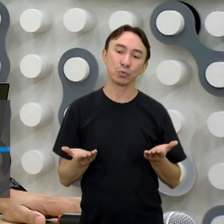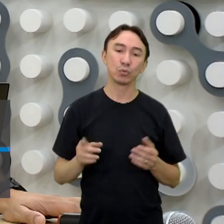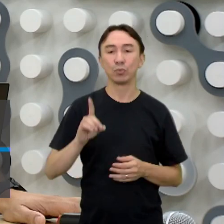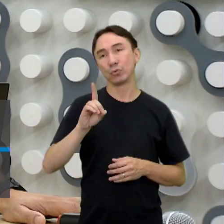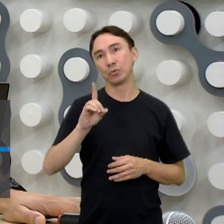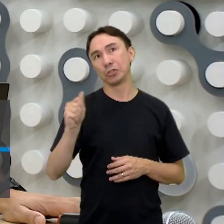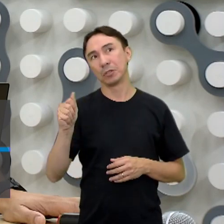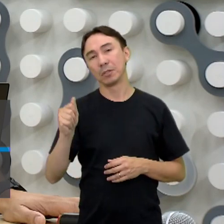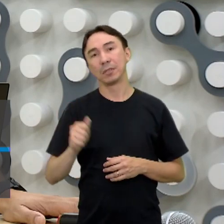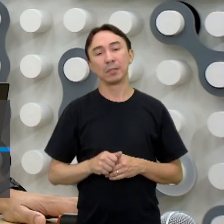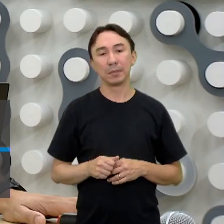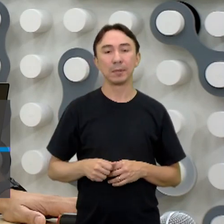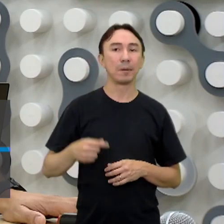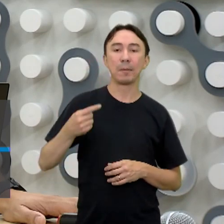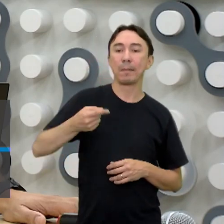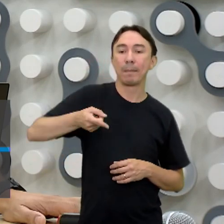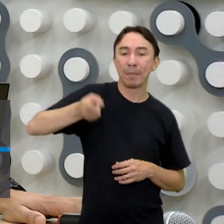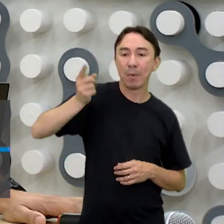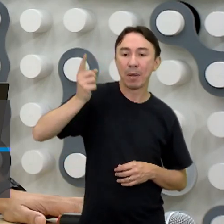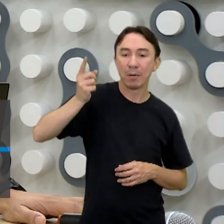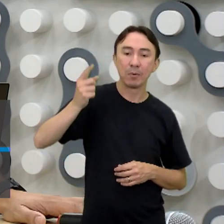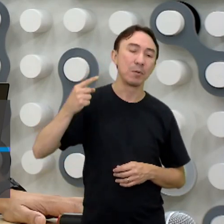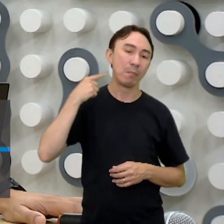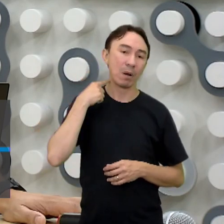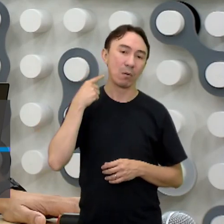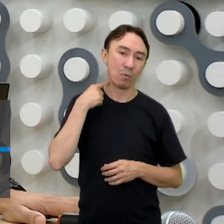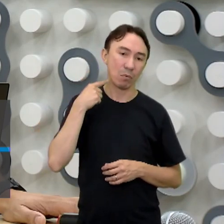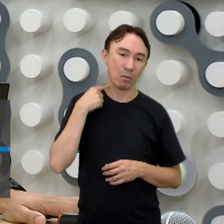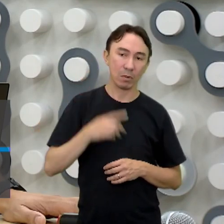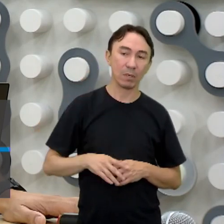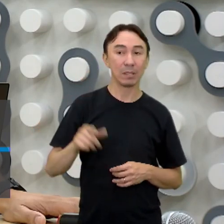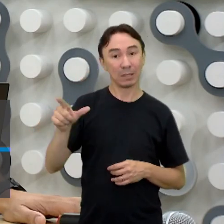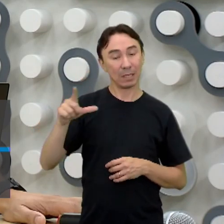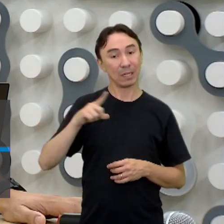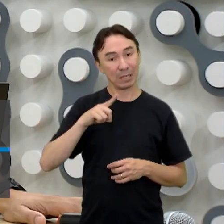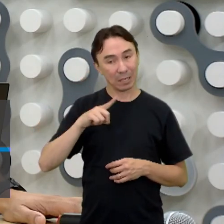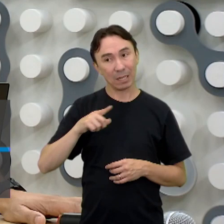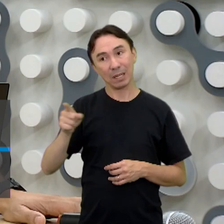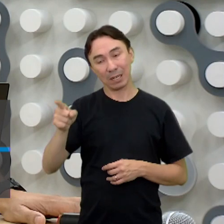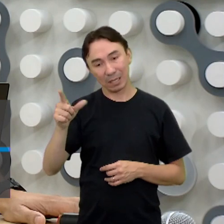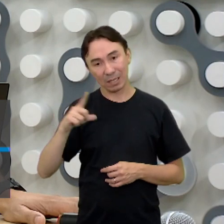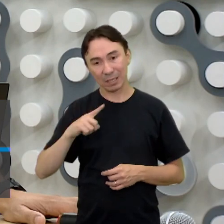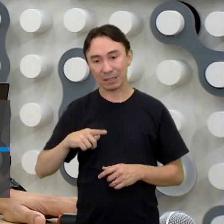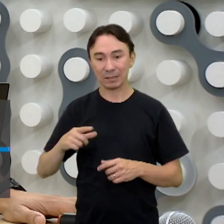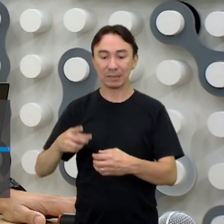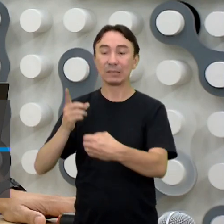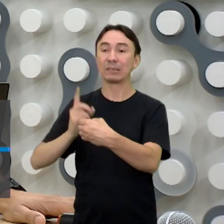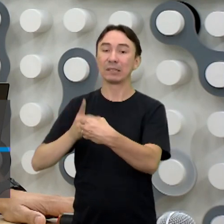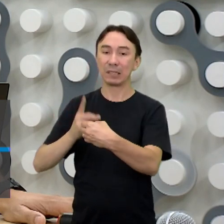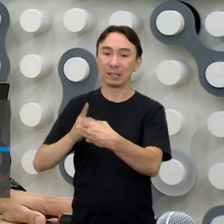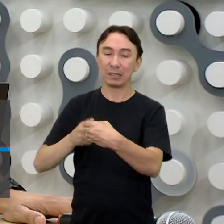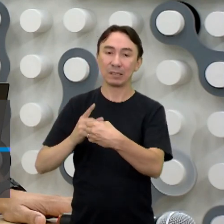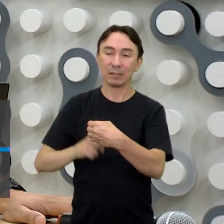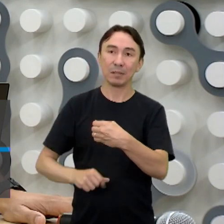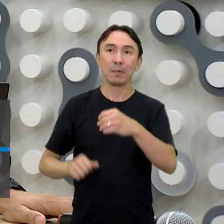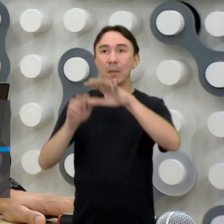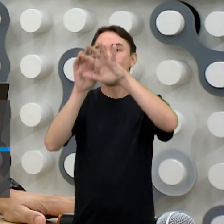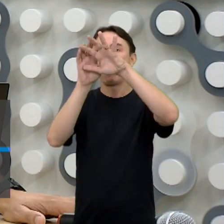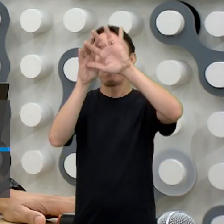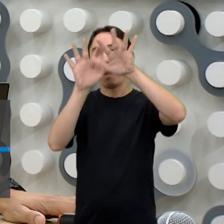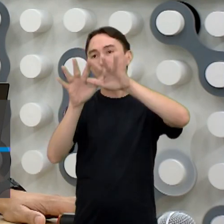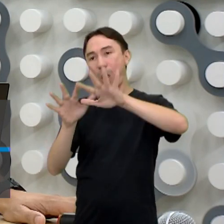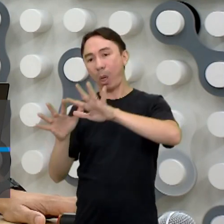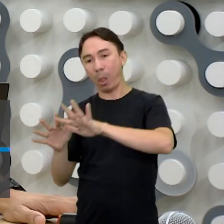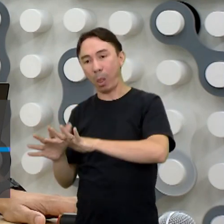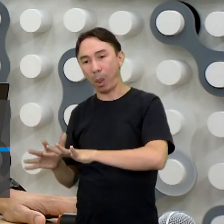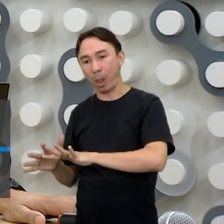tenho um desmoronamento que ocorreu na cidade X. Eu sou dono de um jornal, 1º de maio de 1980. Eu vou lá,